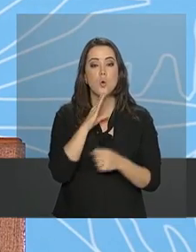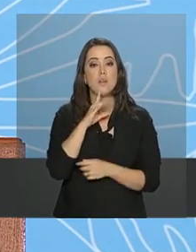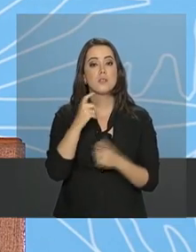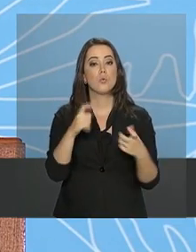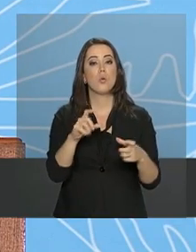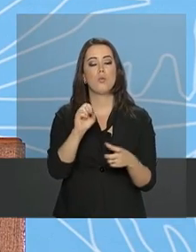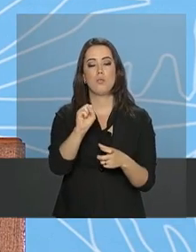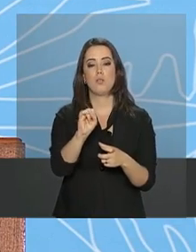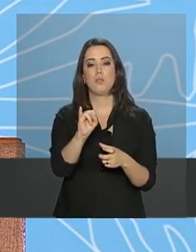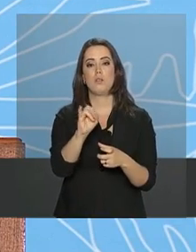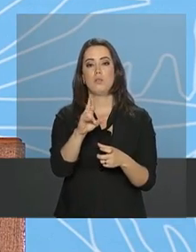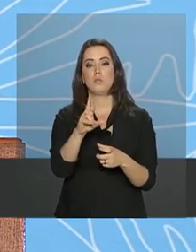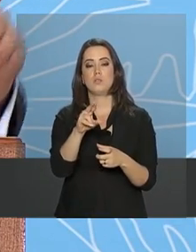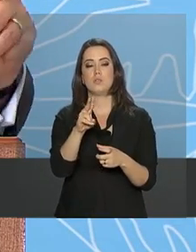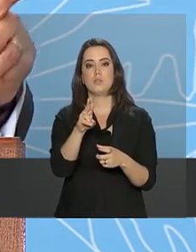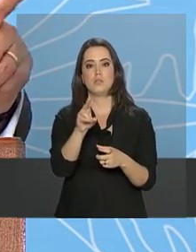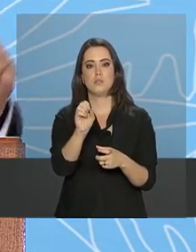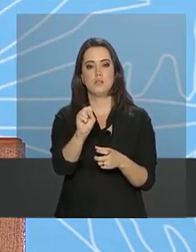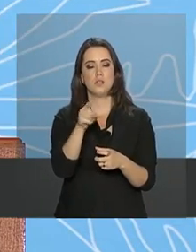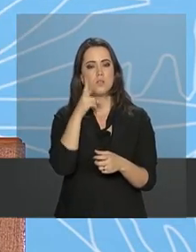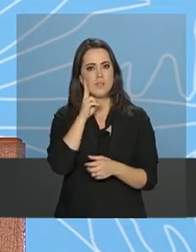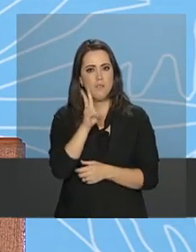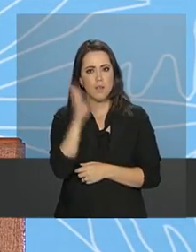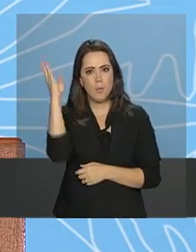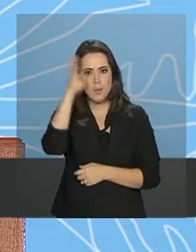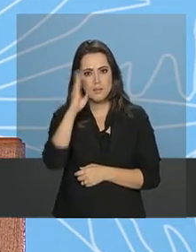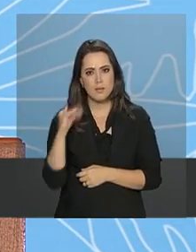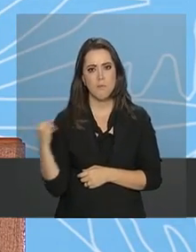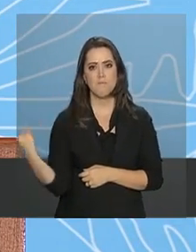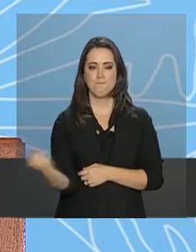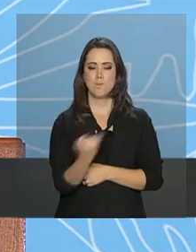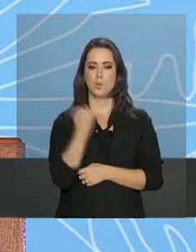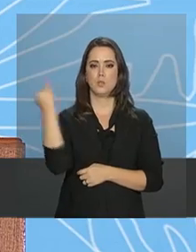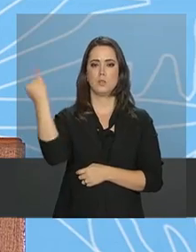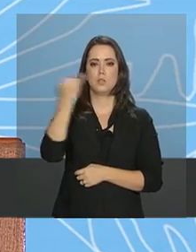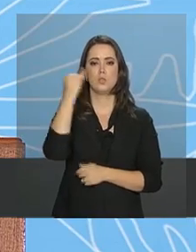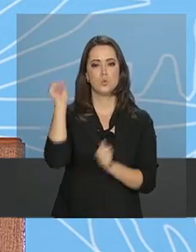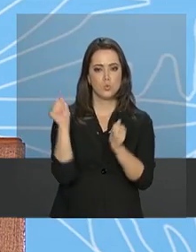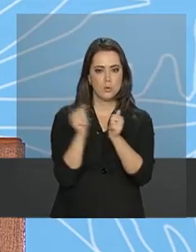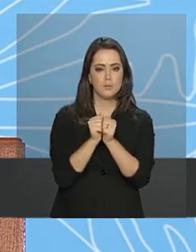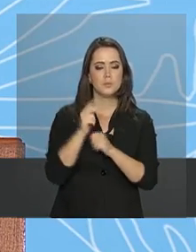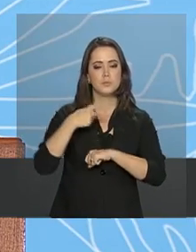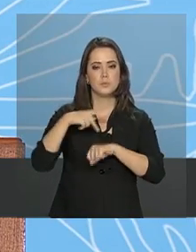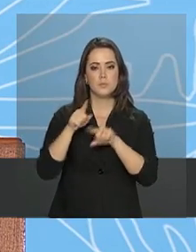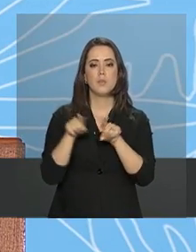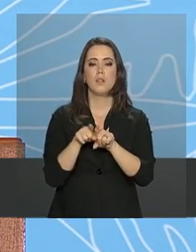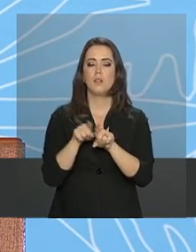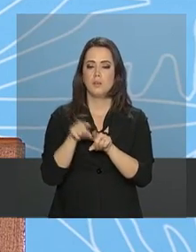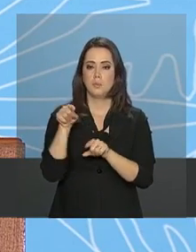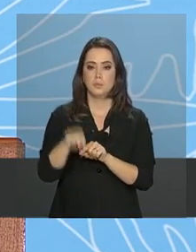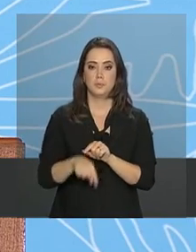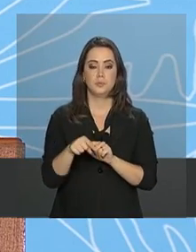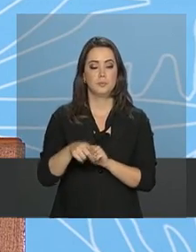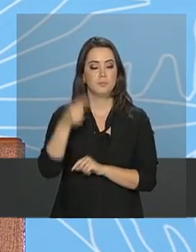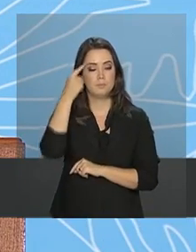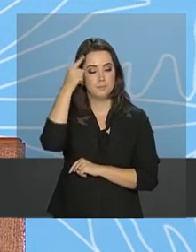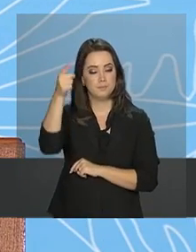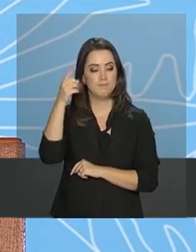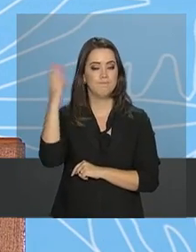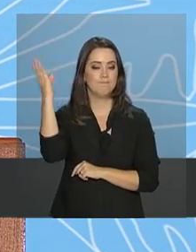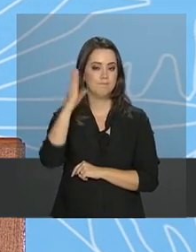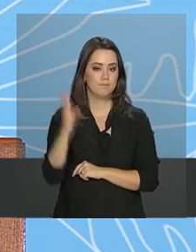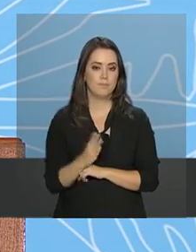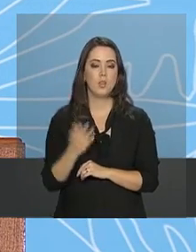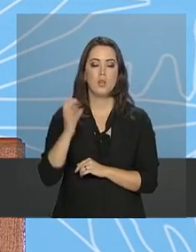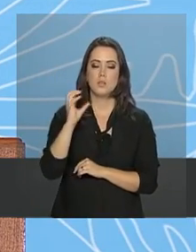lado das grandes missões do mundo. E lá, como aqui, está presente o pensamento científico brasileiro. É o